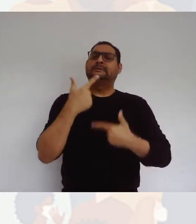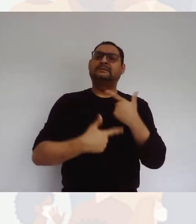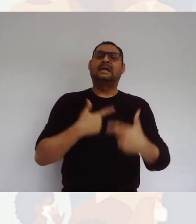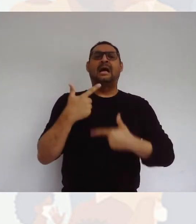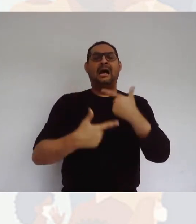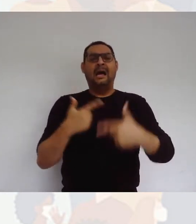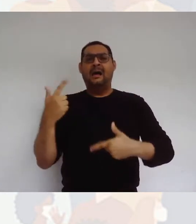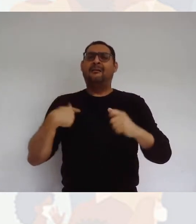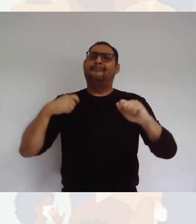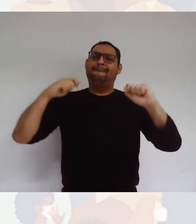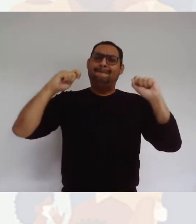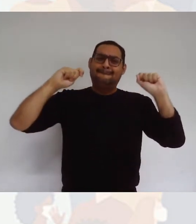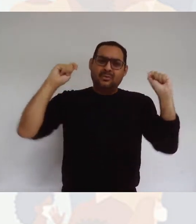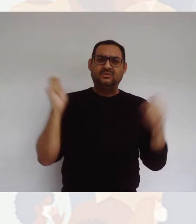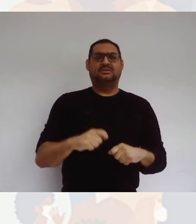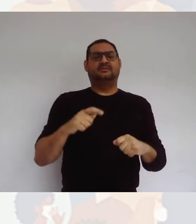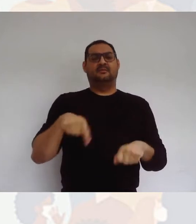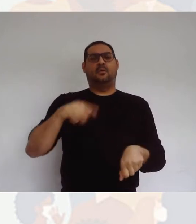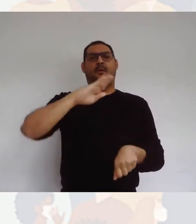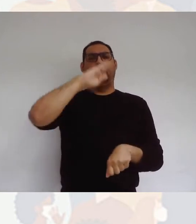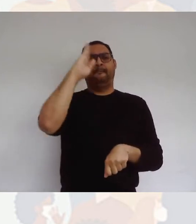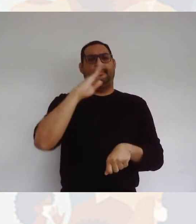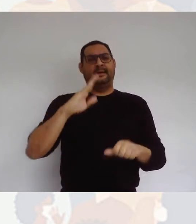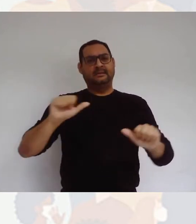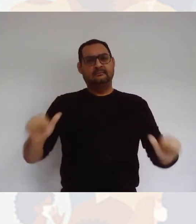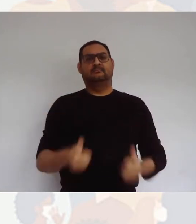possível para reconstruir esse país.